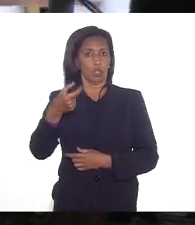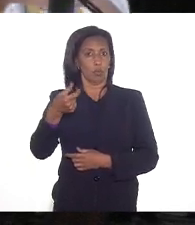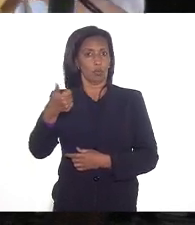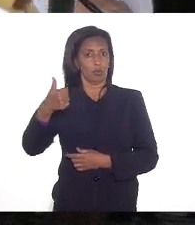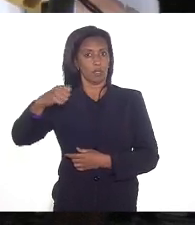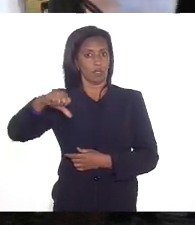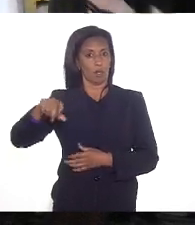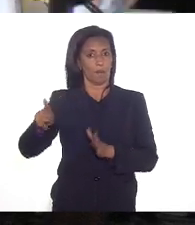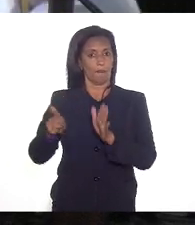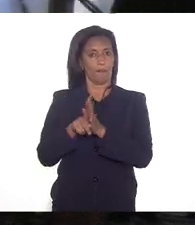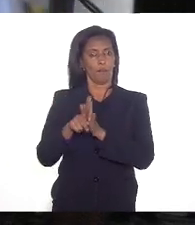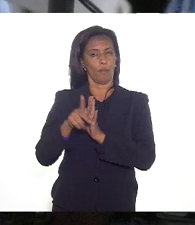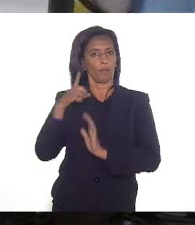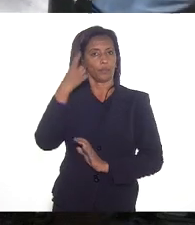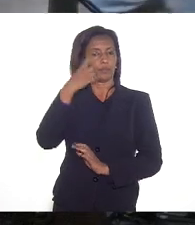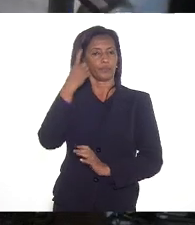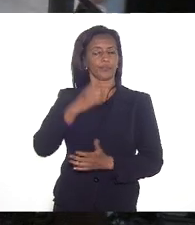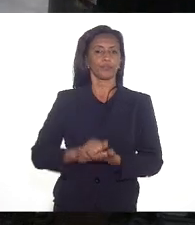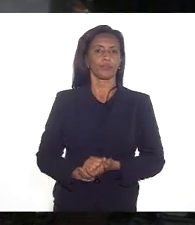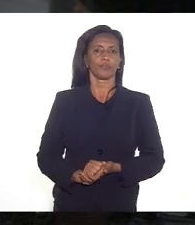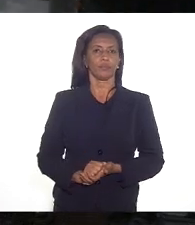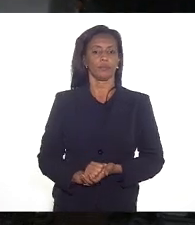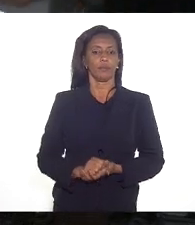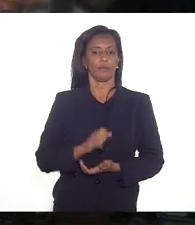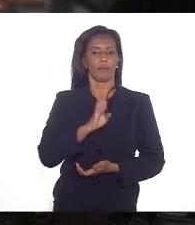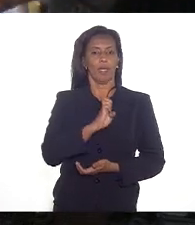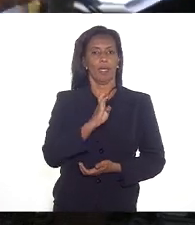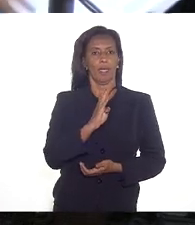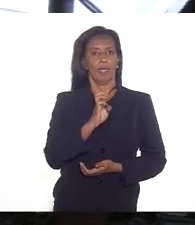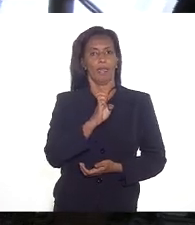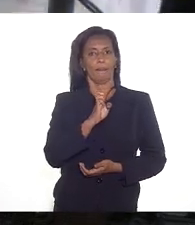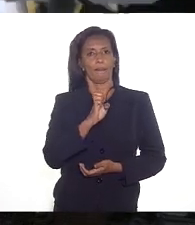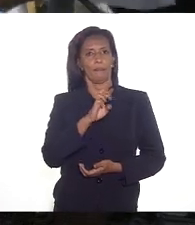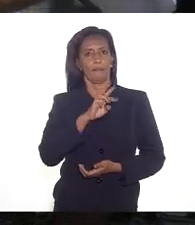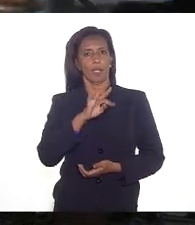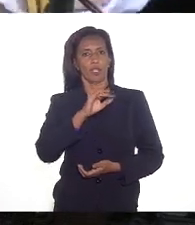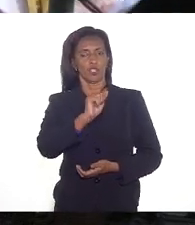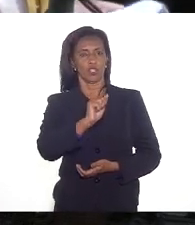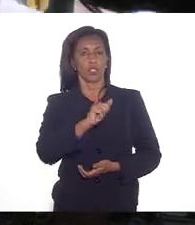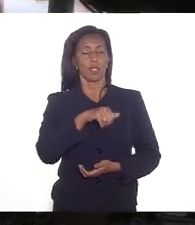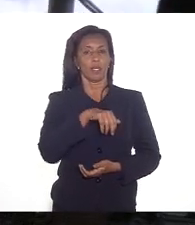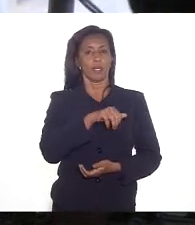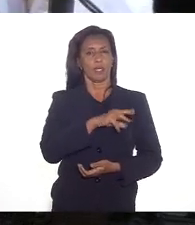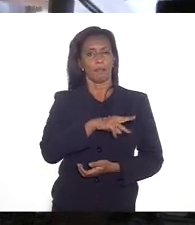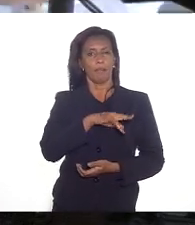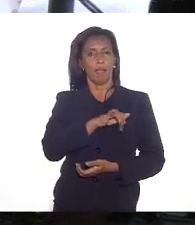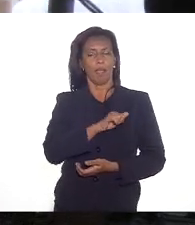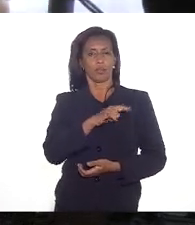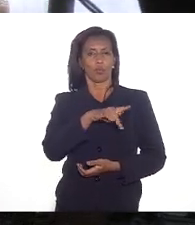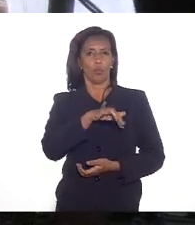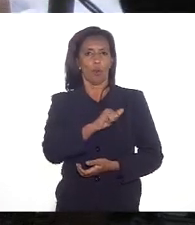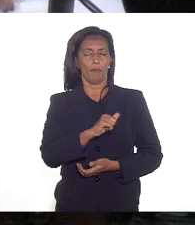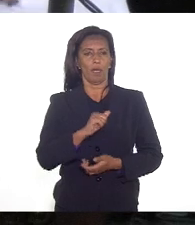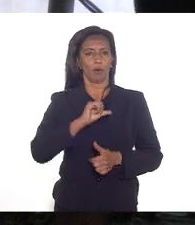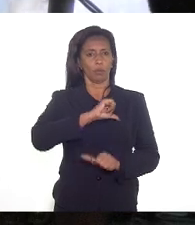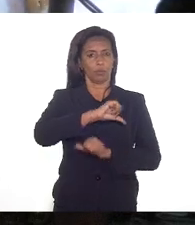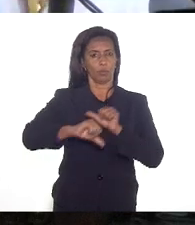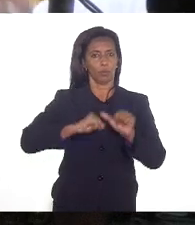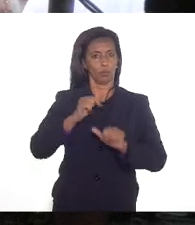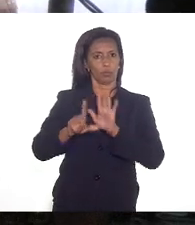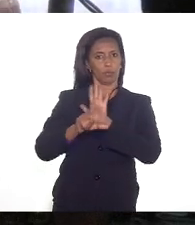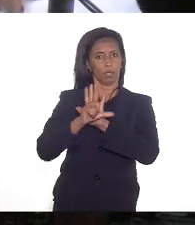de autoria do deputado dos deputados é Albert Rezende Márcio Gualberto que altera lei 3266